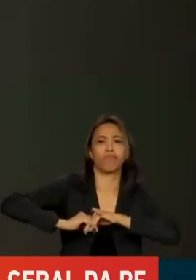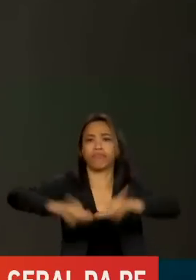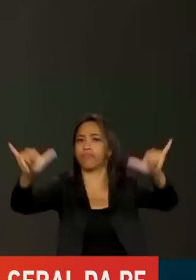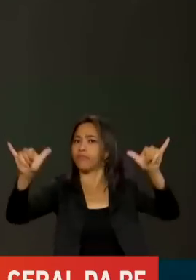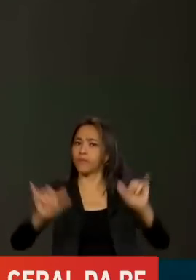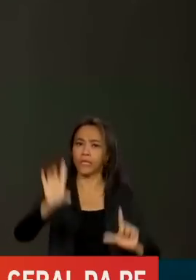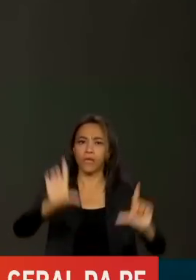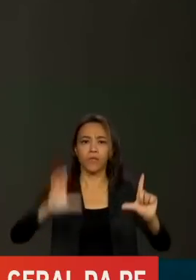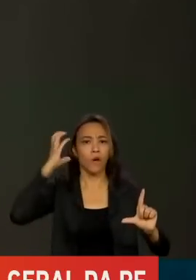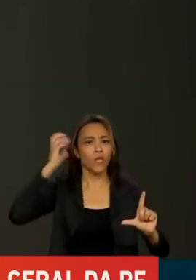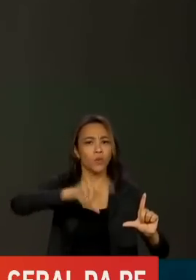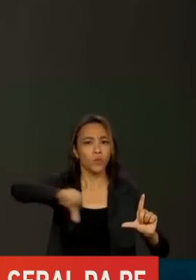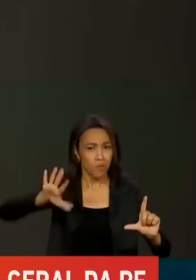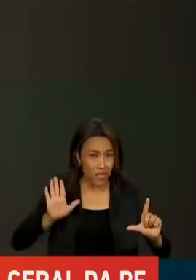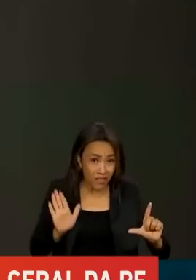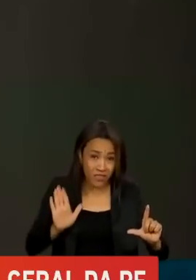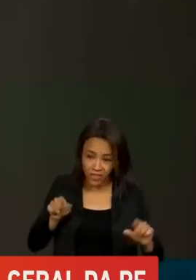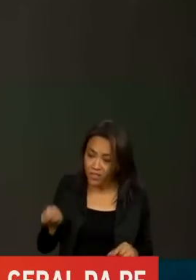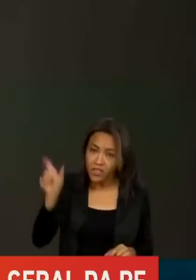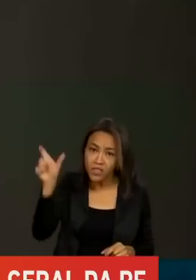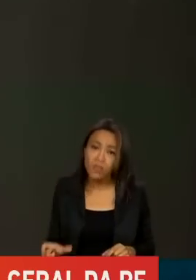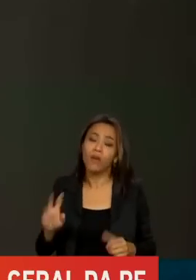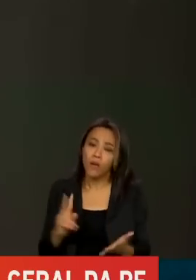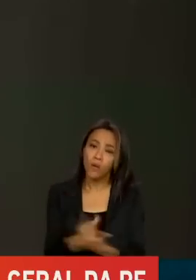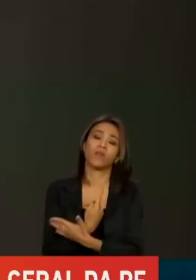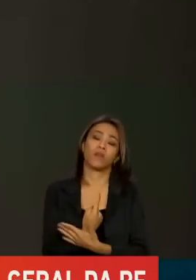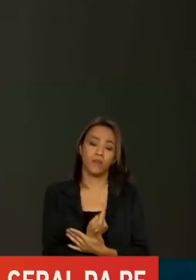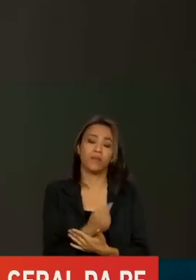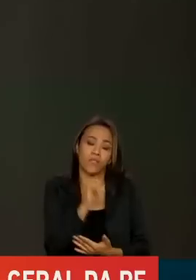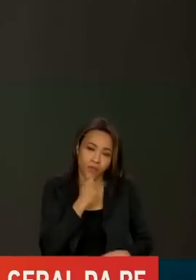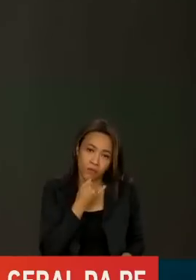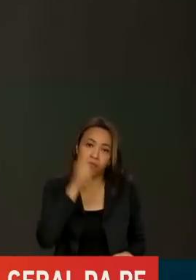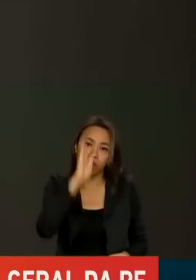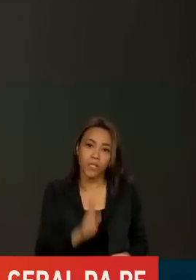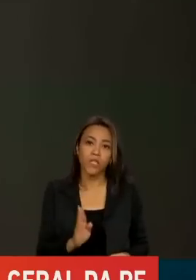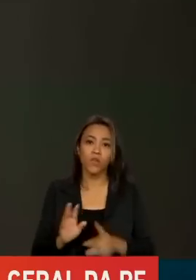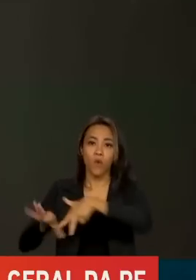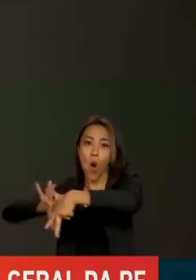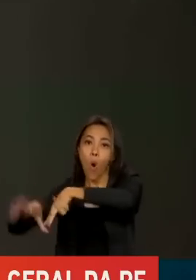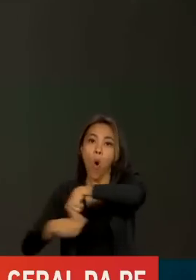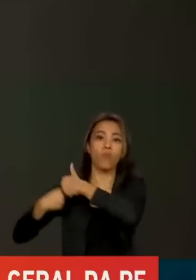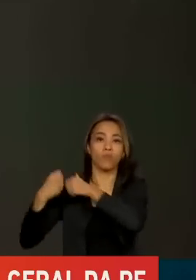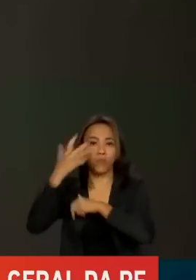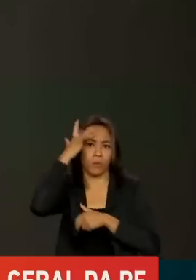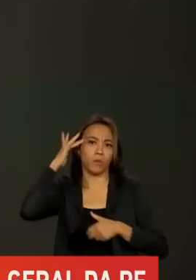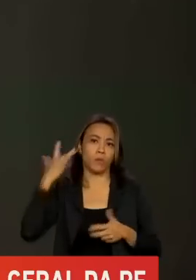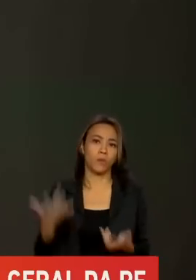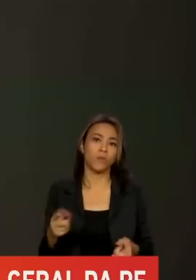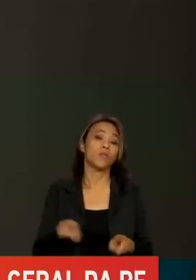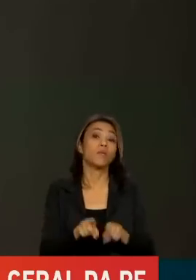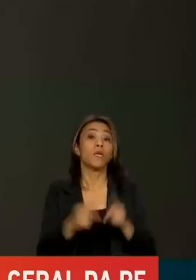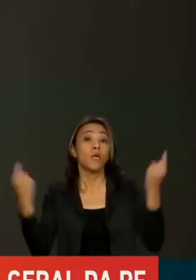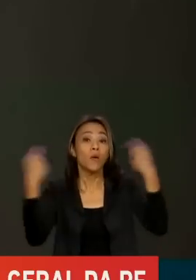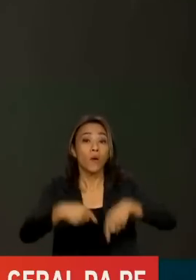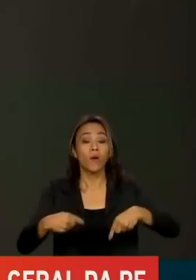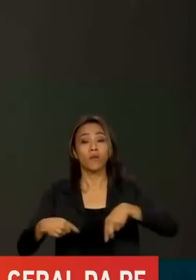Mas é uma chaga que também lamentavelmente existe é no Brasil o combate é a